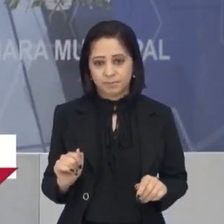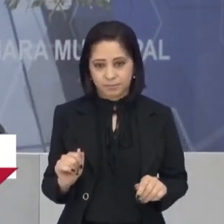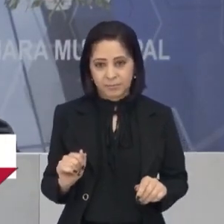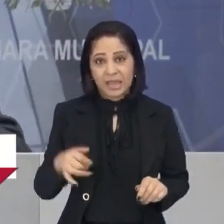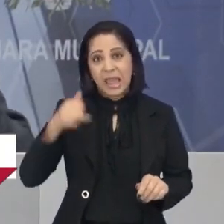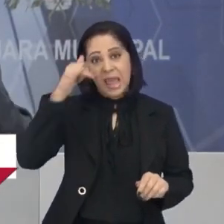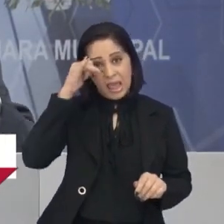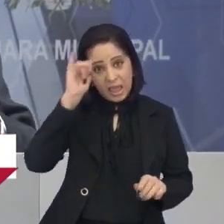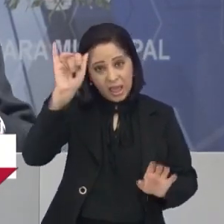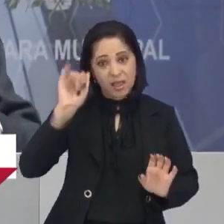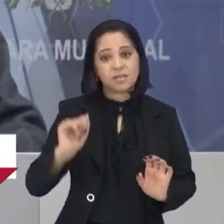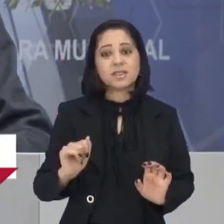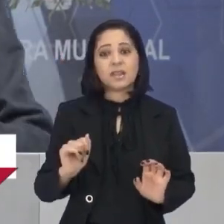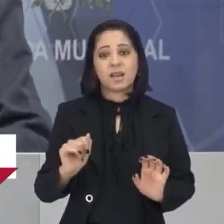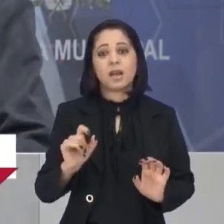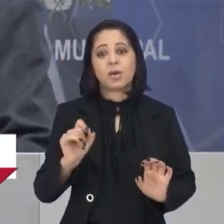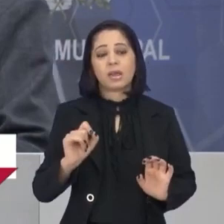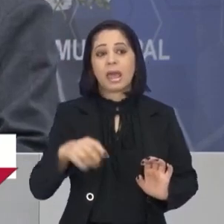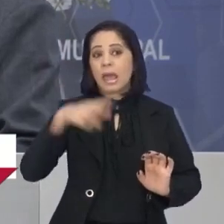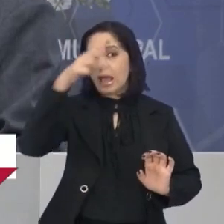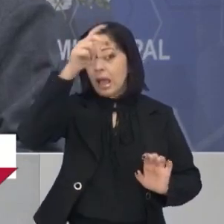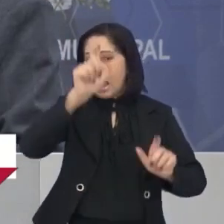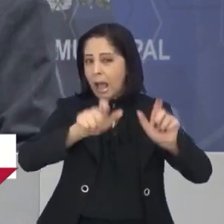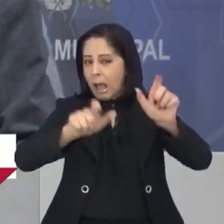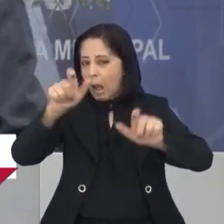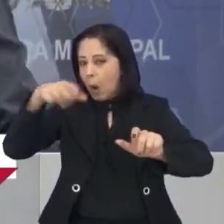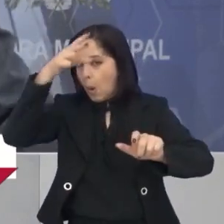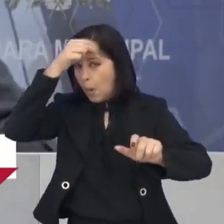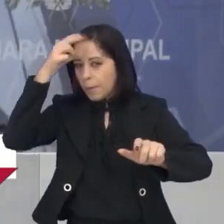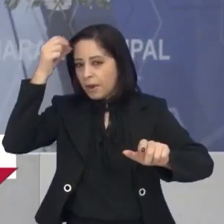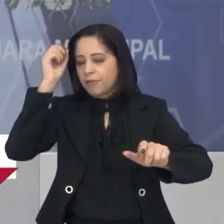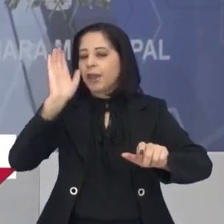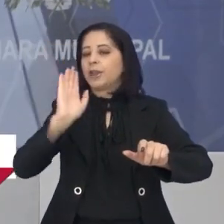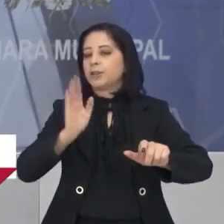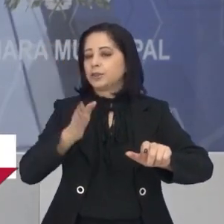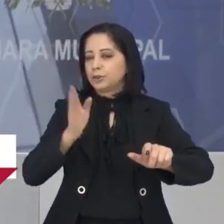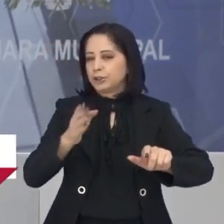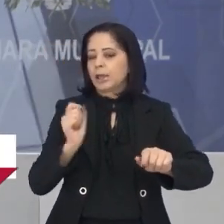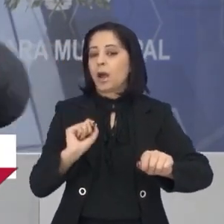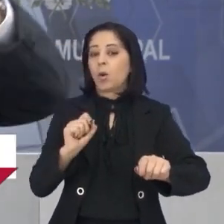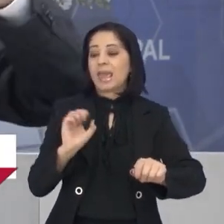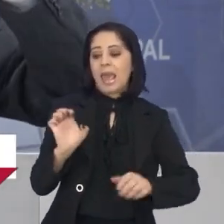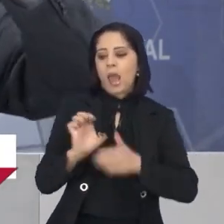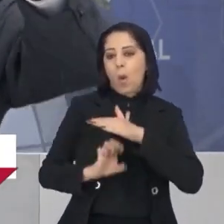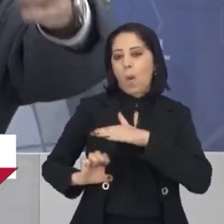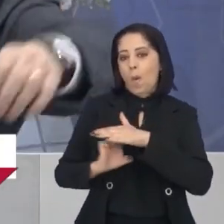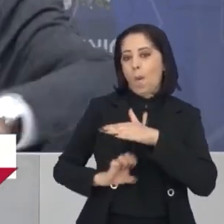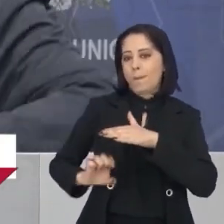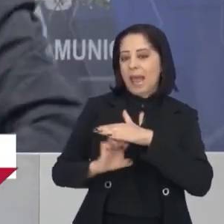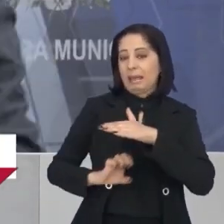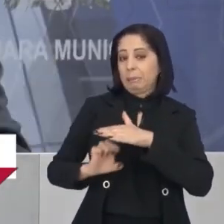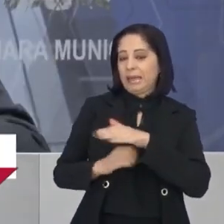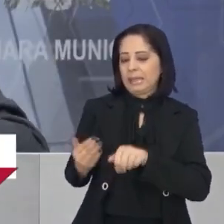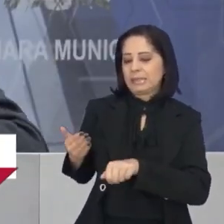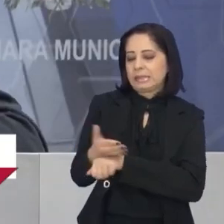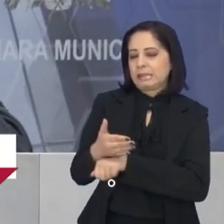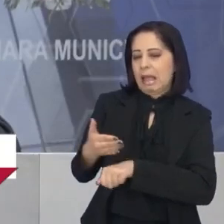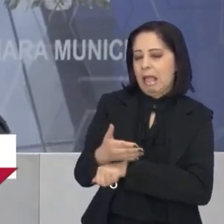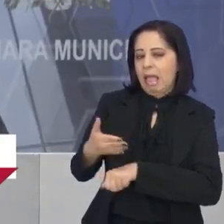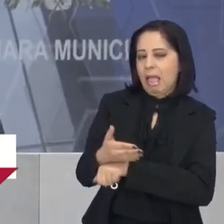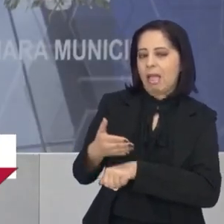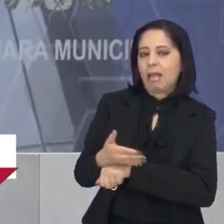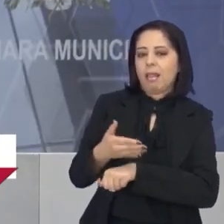provavelmente muitos prefeitos prefeita já deve ter sido procurada por uma empresa que especializada em